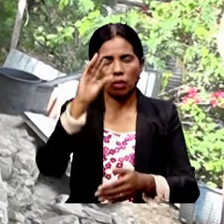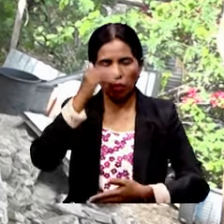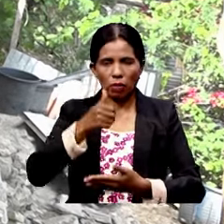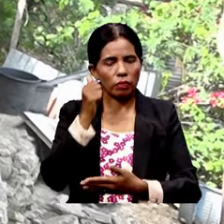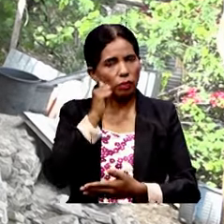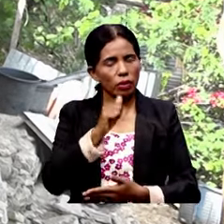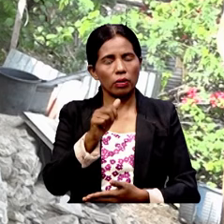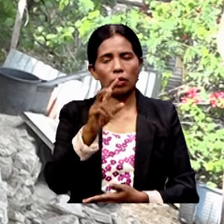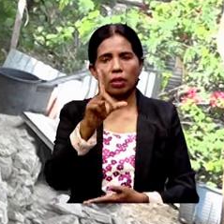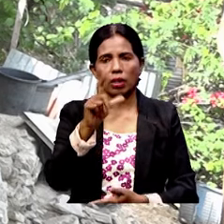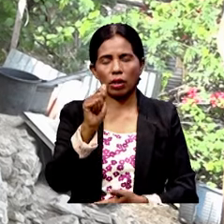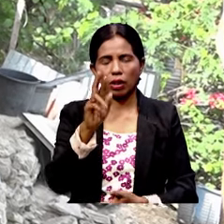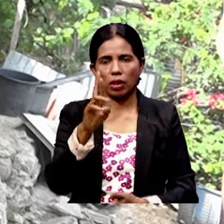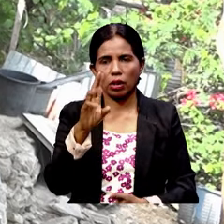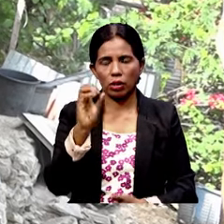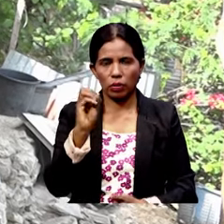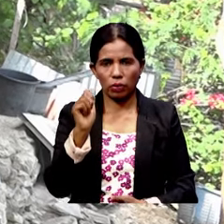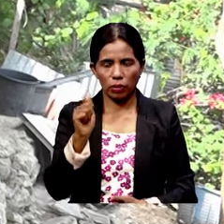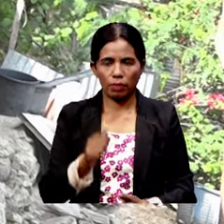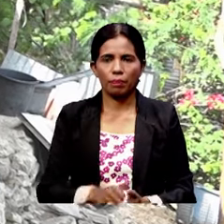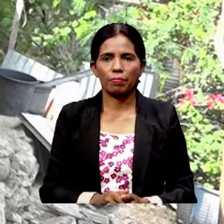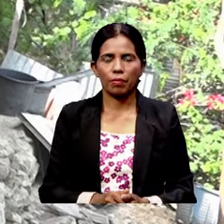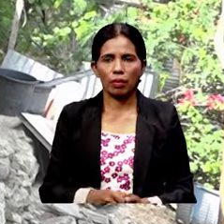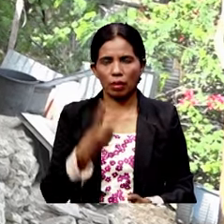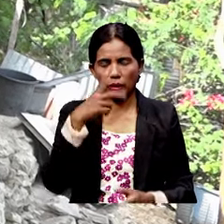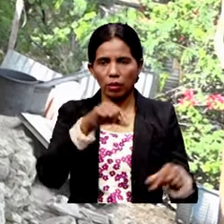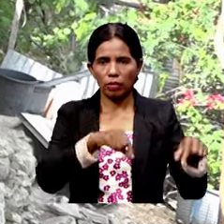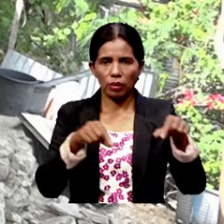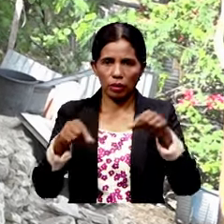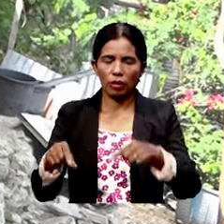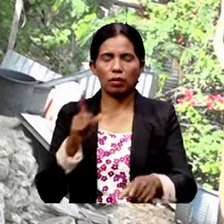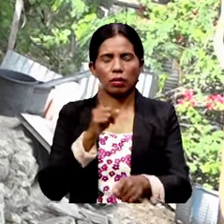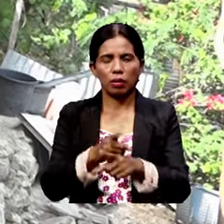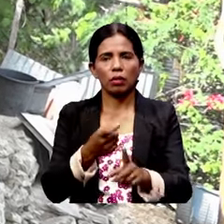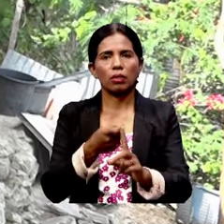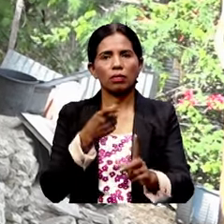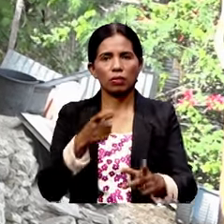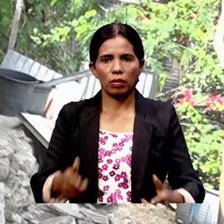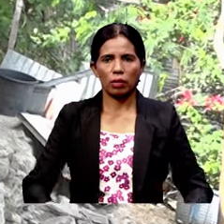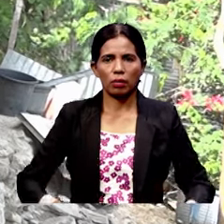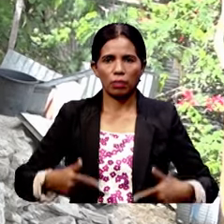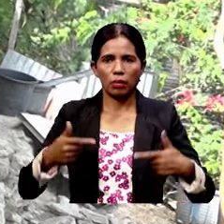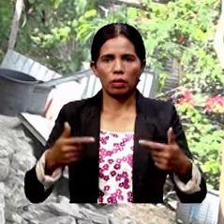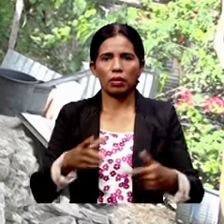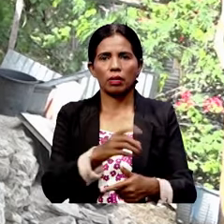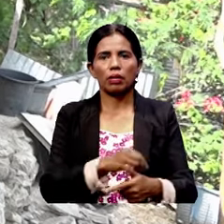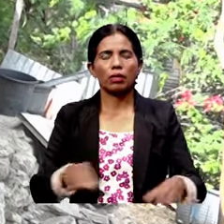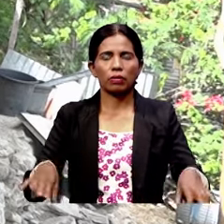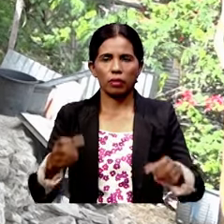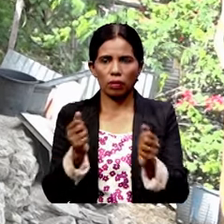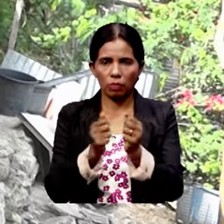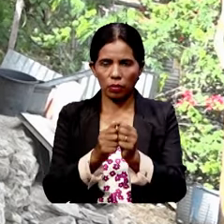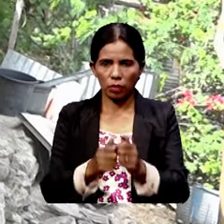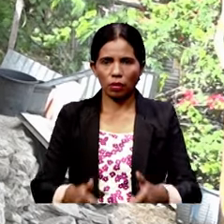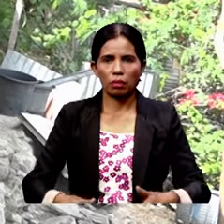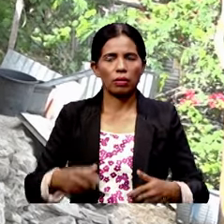condição deficiência dobro. Realidade da nebe que moro que teves, o si jornada moris. Esforço, o de luta ba moris,